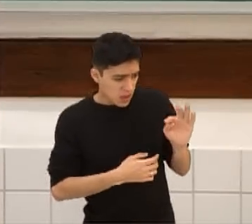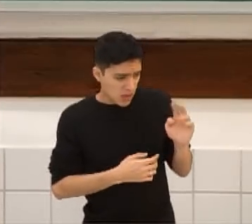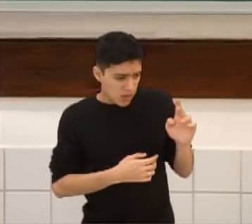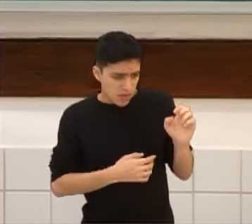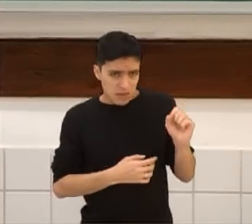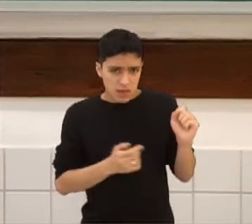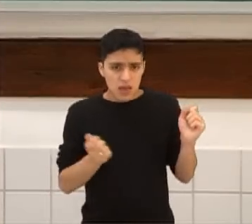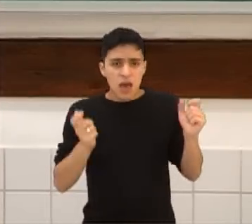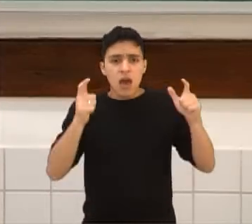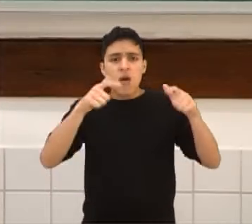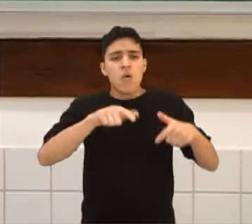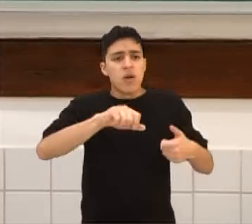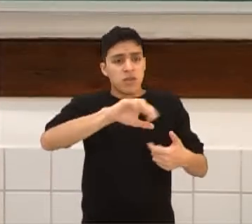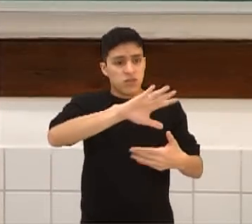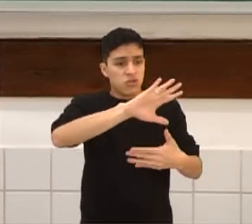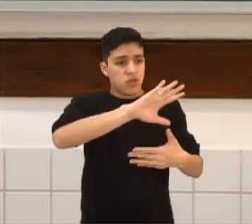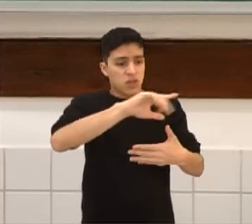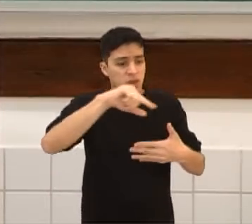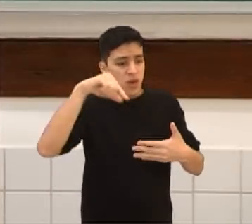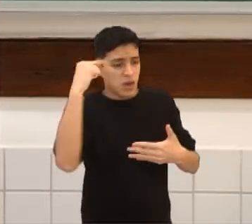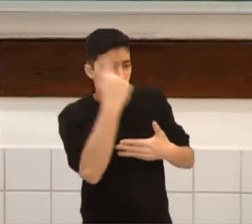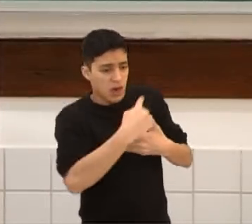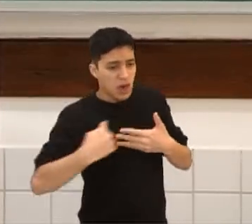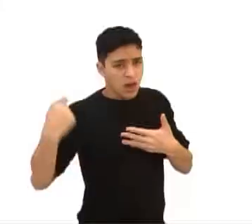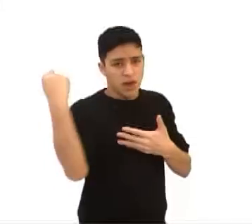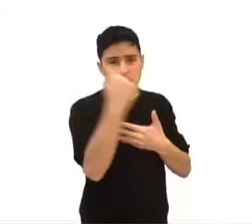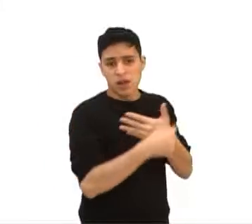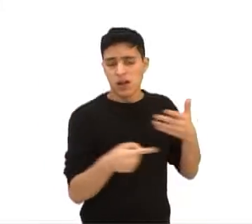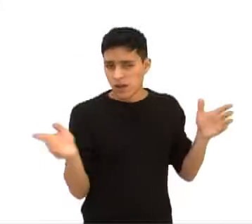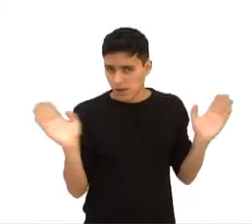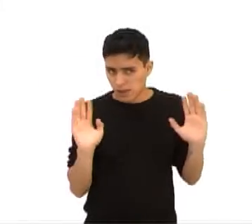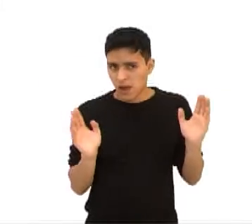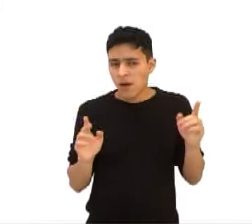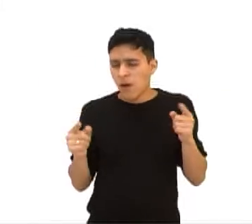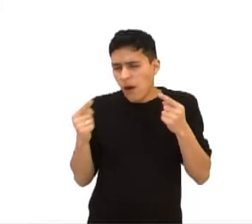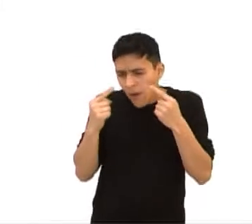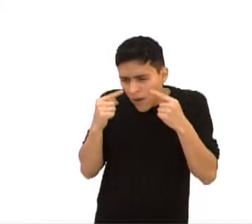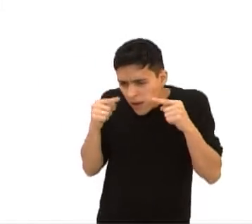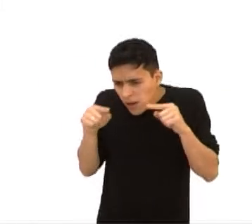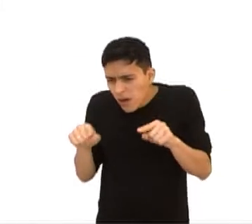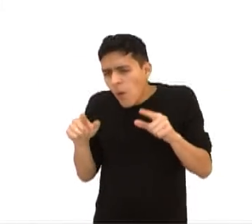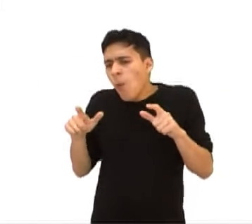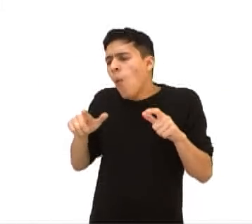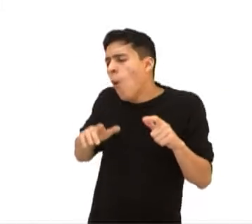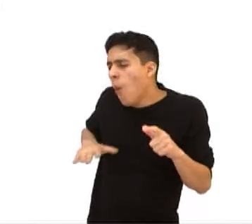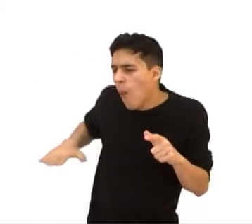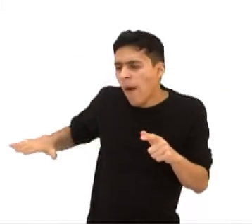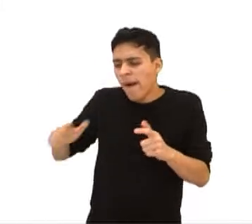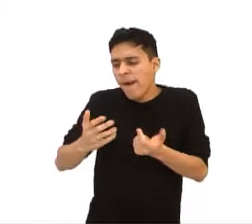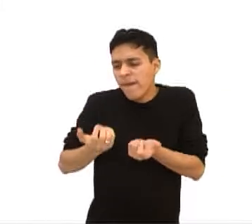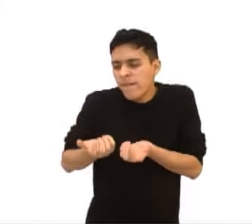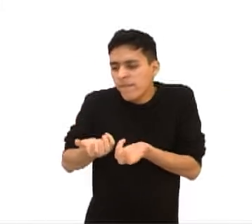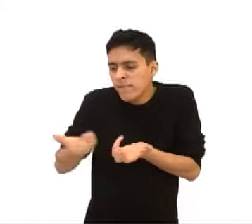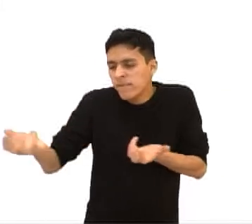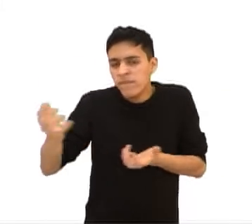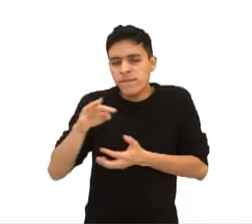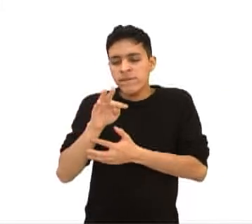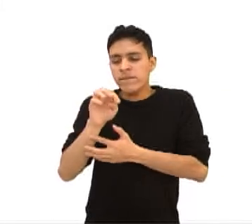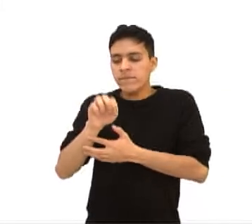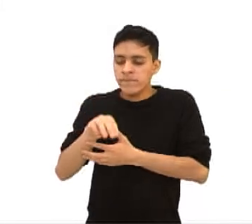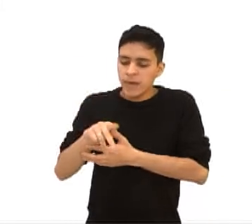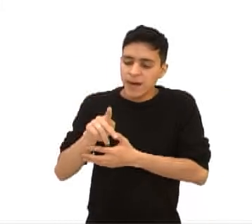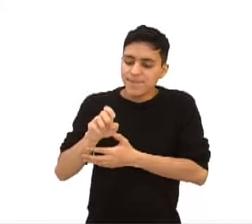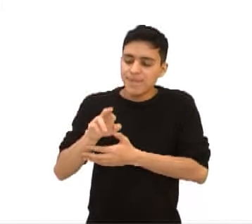no continente americano. Se você olhar ali, ó, mas todos esses ambientes são considerados campos temperados. E nós